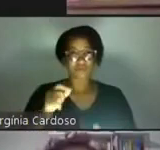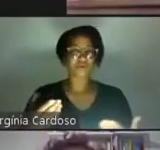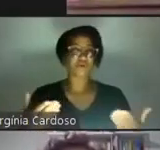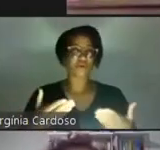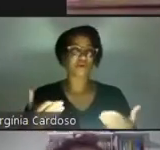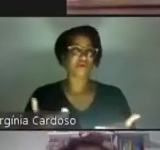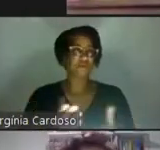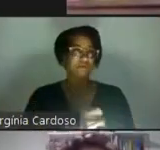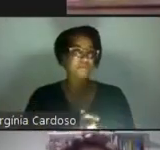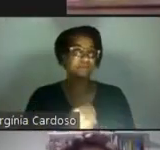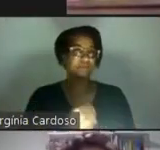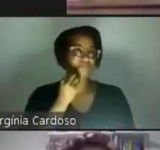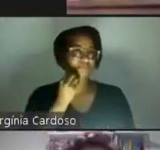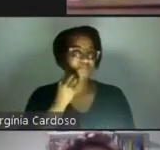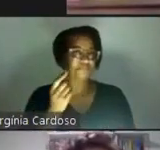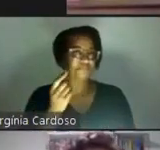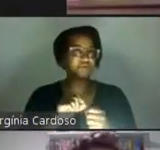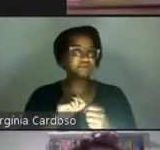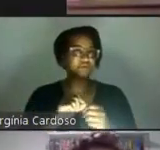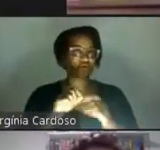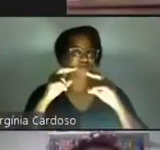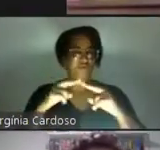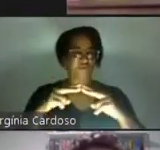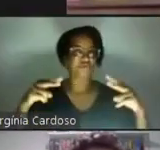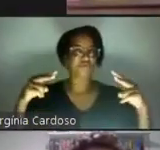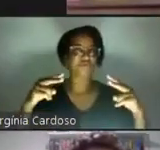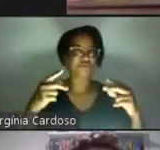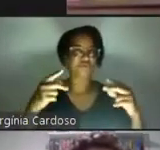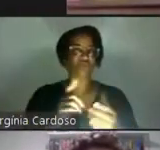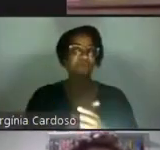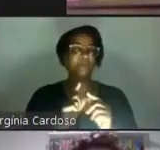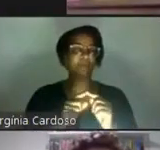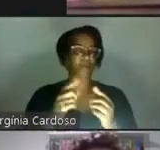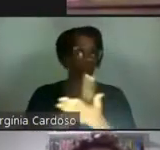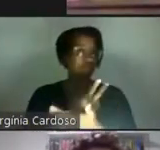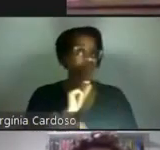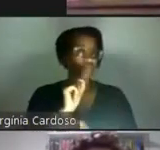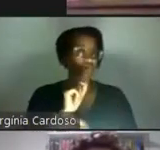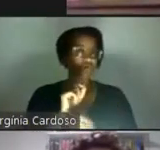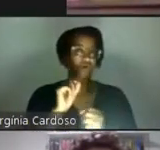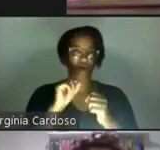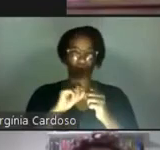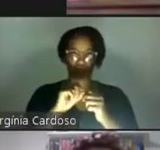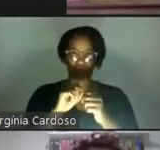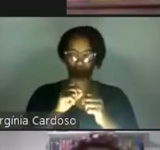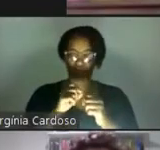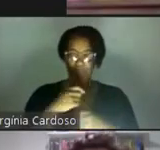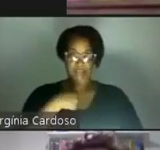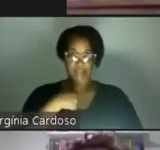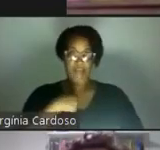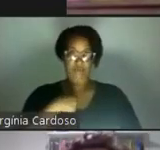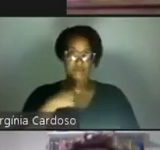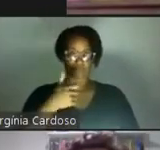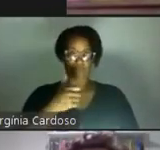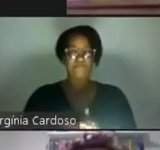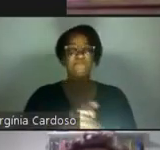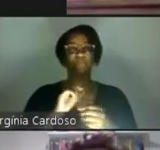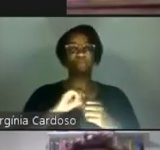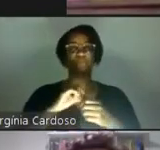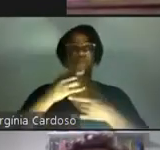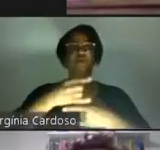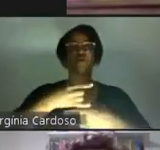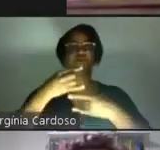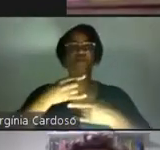tentativa de reproduzir para o virtual, porque o que é que acontece? A gente faz uma live, no meu caso, por exemplo, eu fiz uma live de lançamento